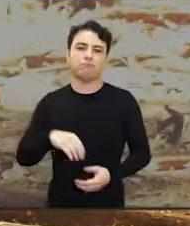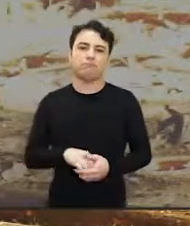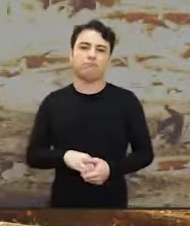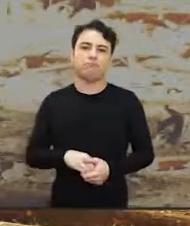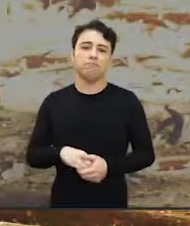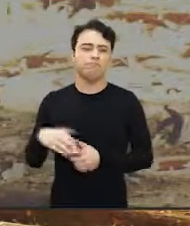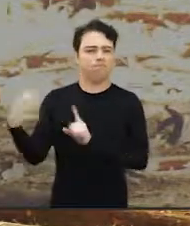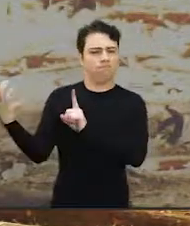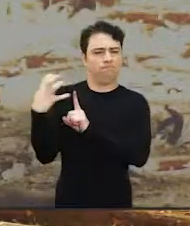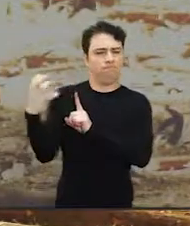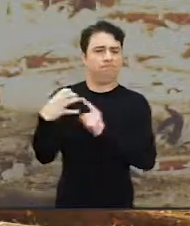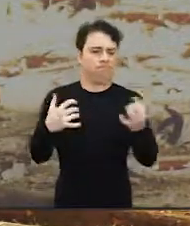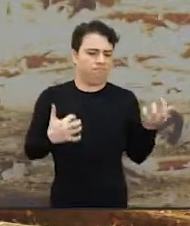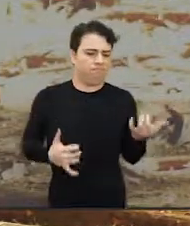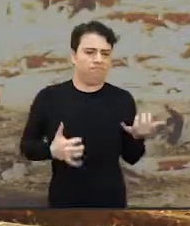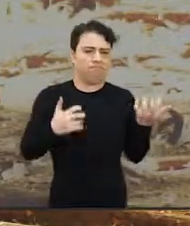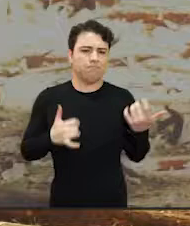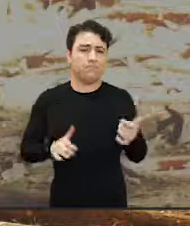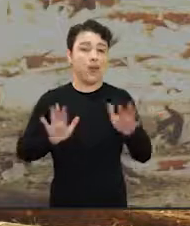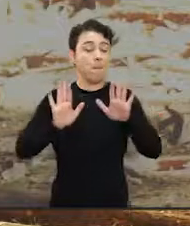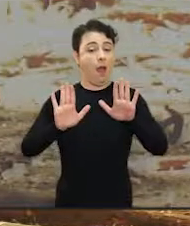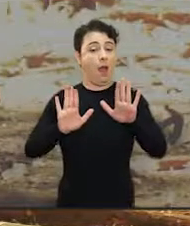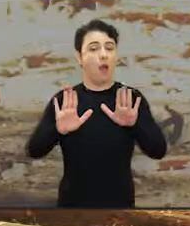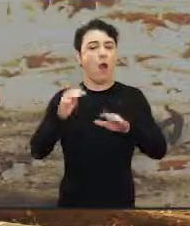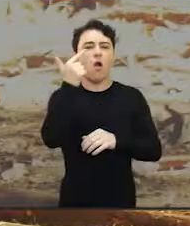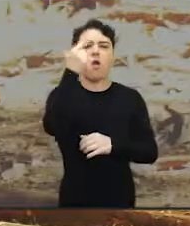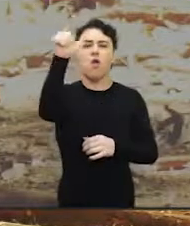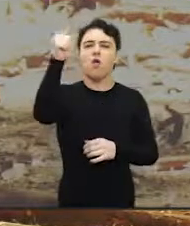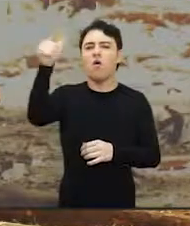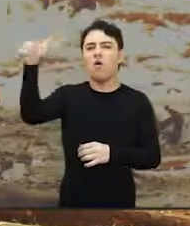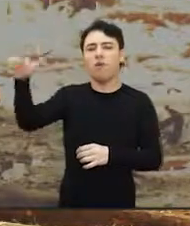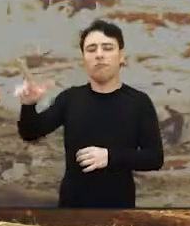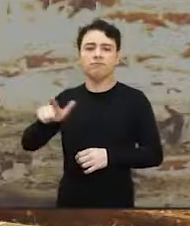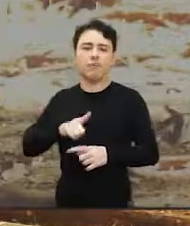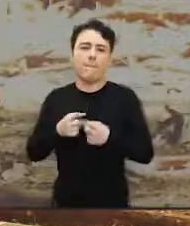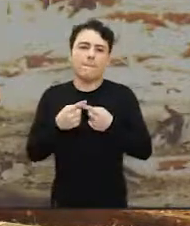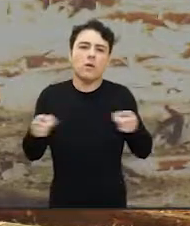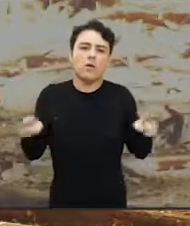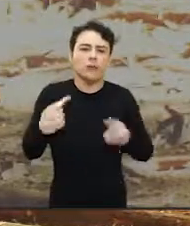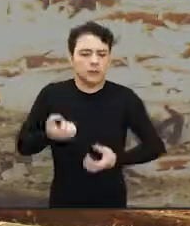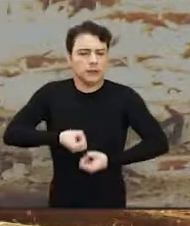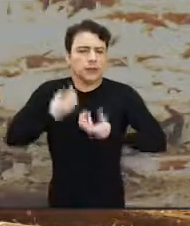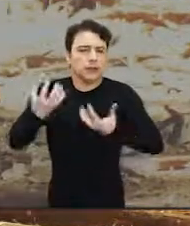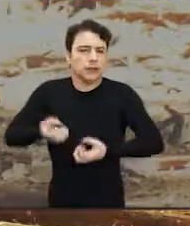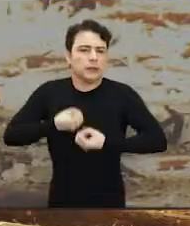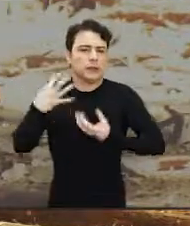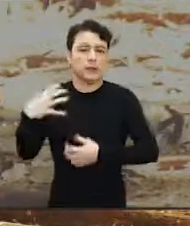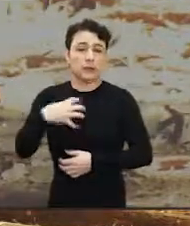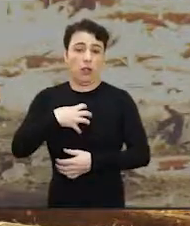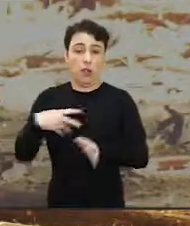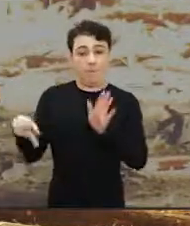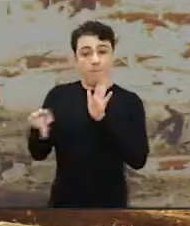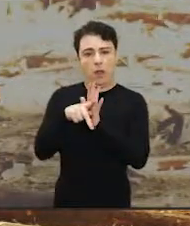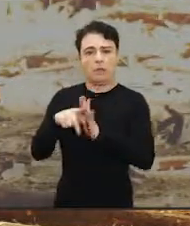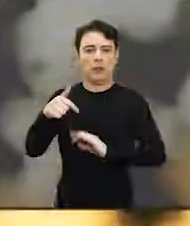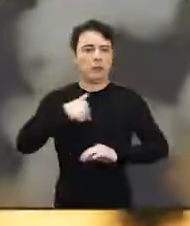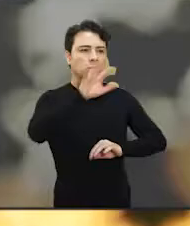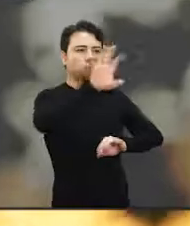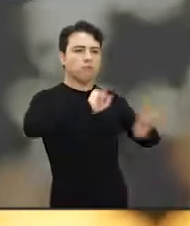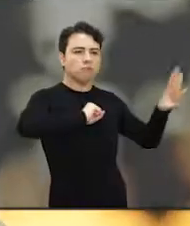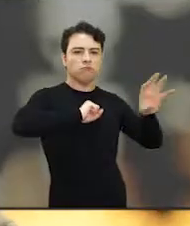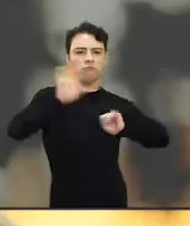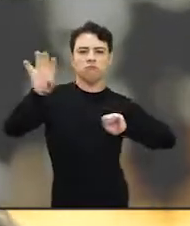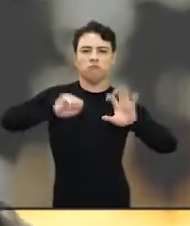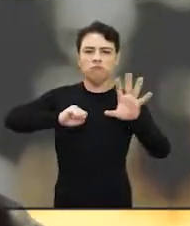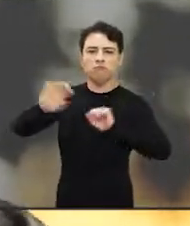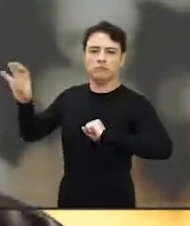Principalmente quem tem um som próprio, um som que se diferencia dos outros. Esses são os caras que mais me influenciam. Daí eu